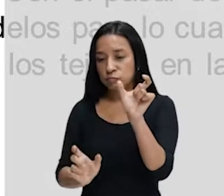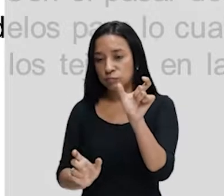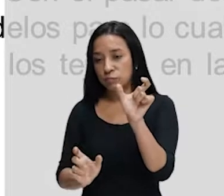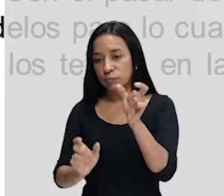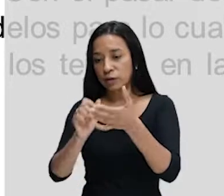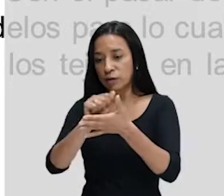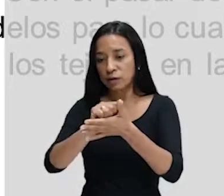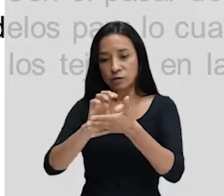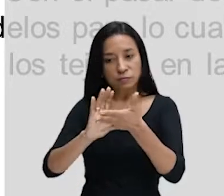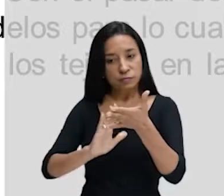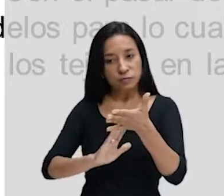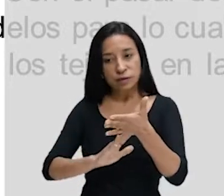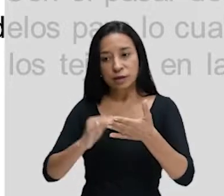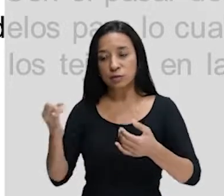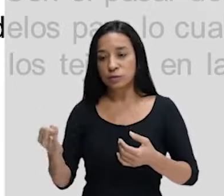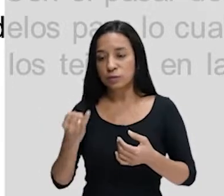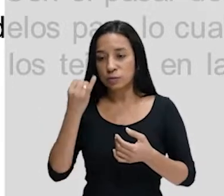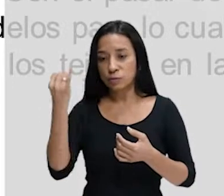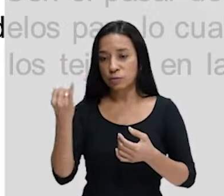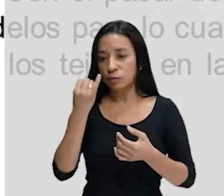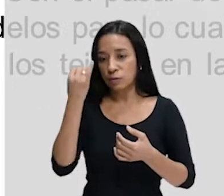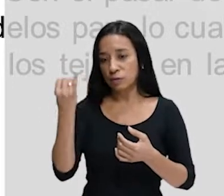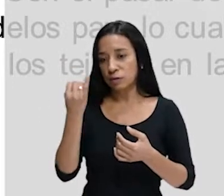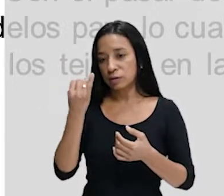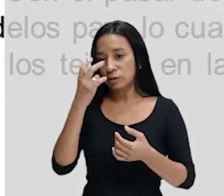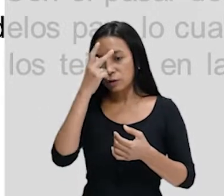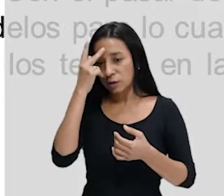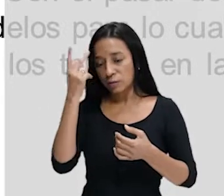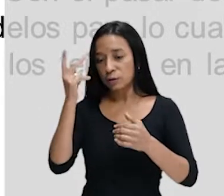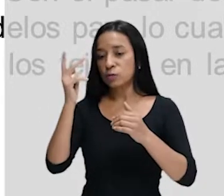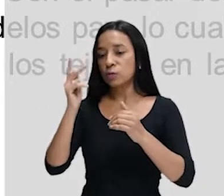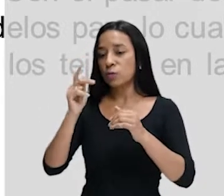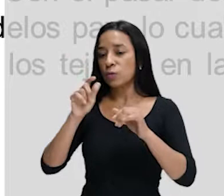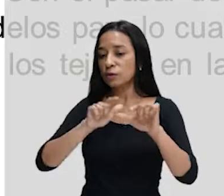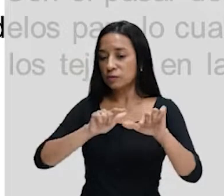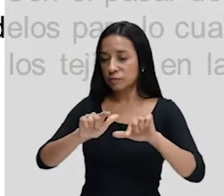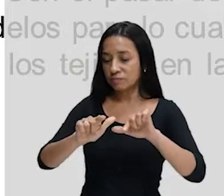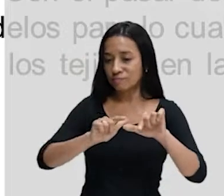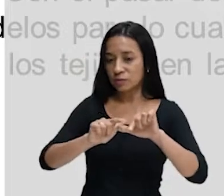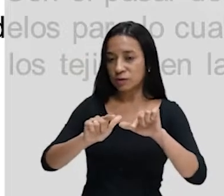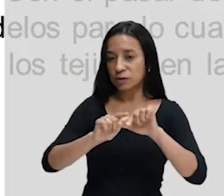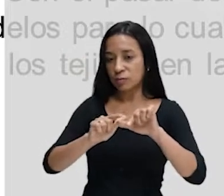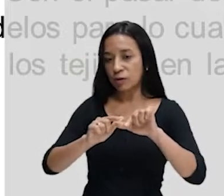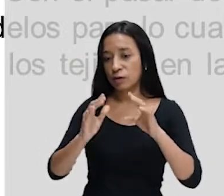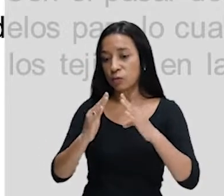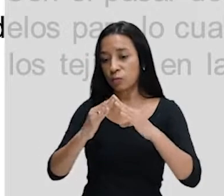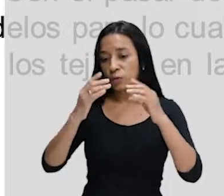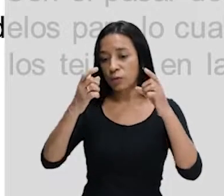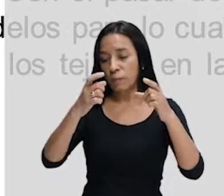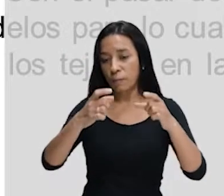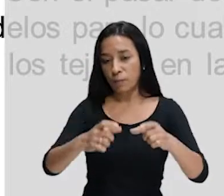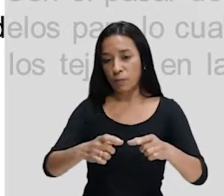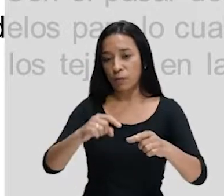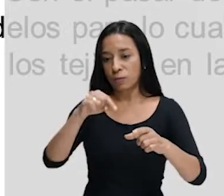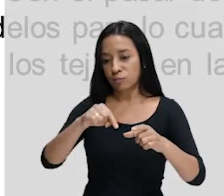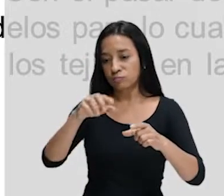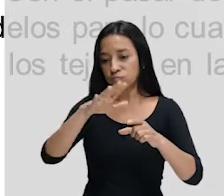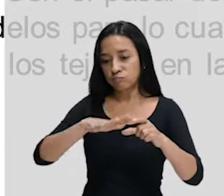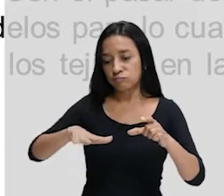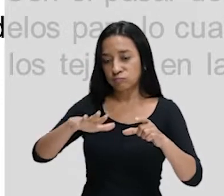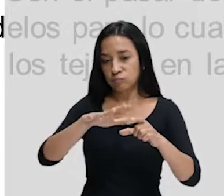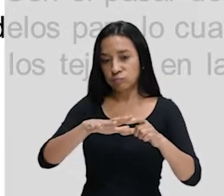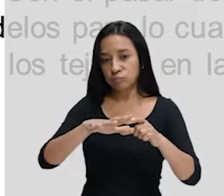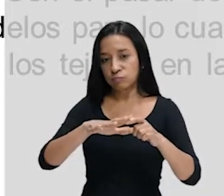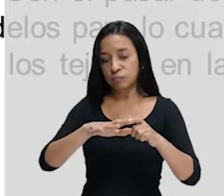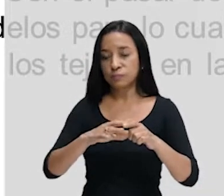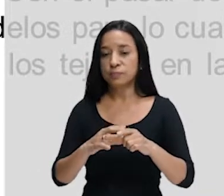atividade predominante dos artesãos que moram em cotacacheños, tá? Que tem